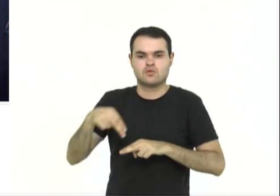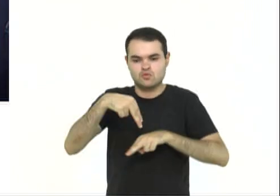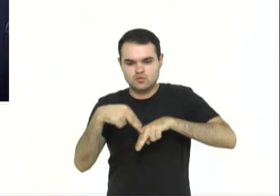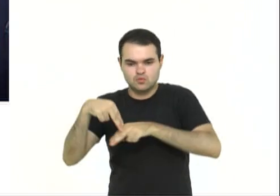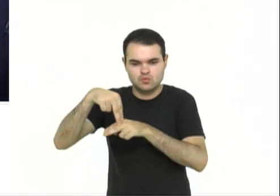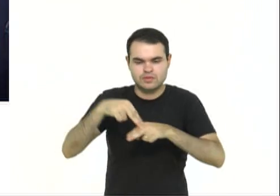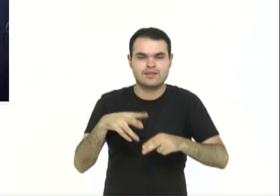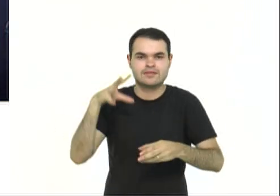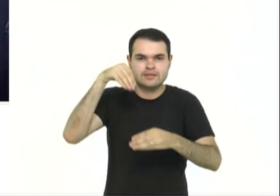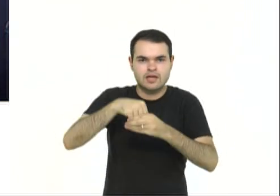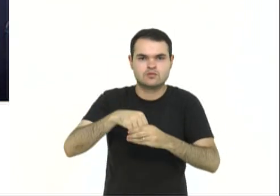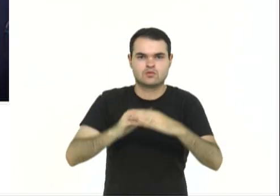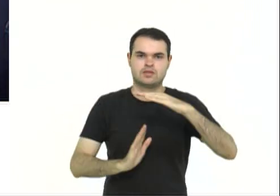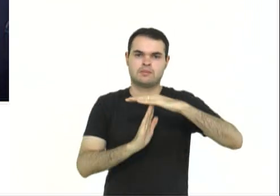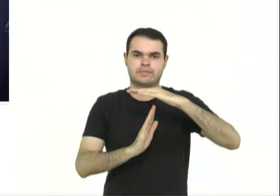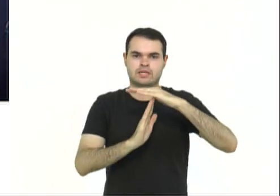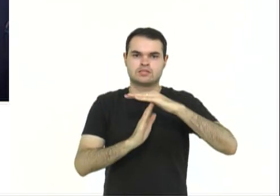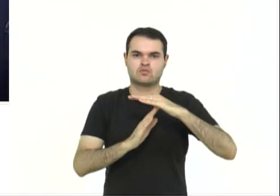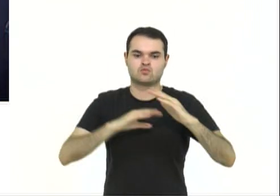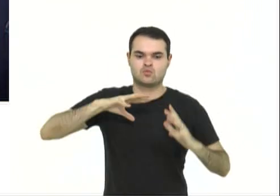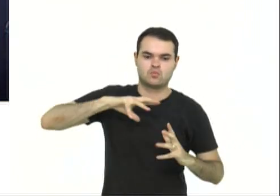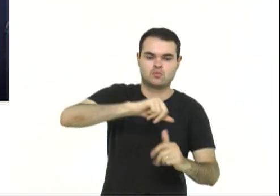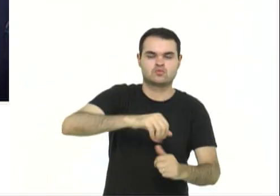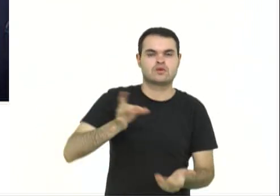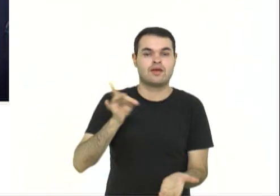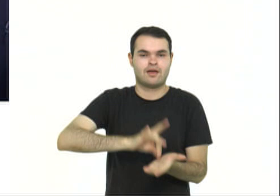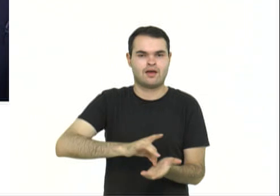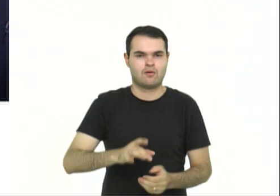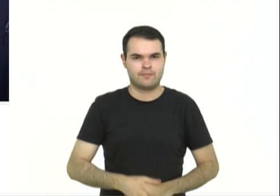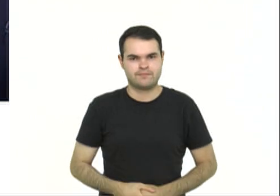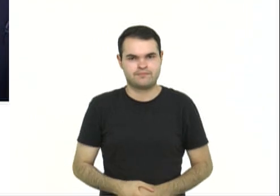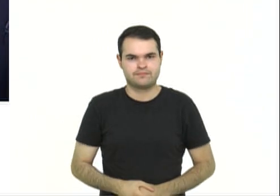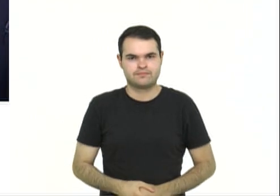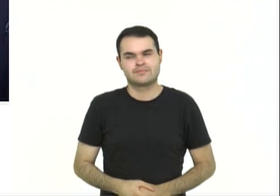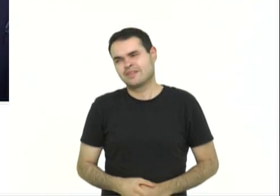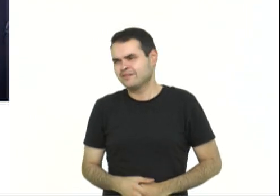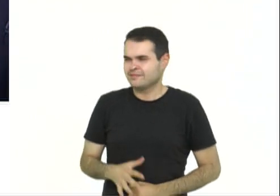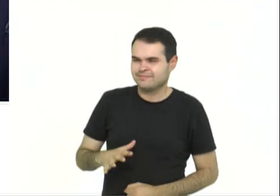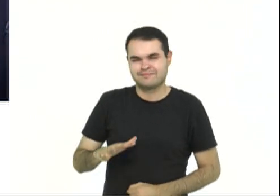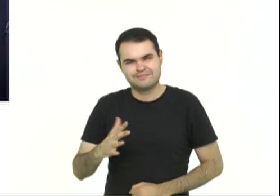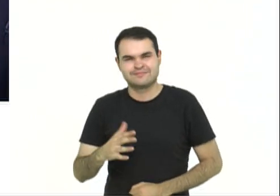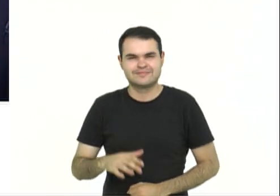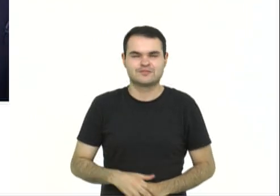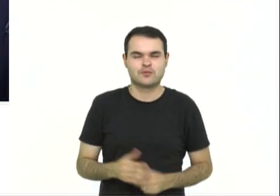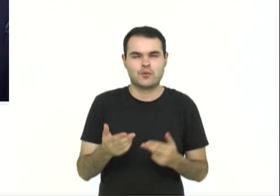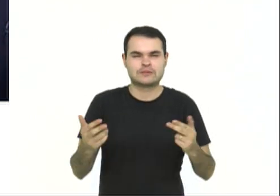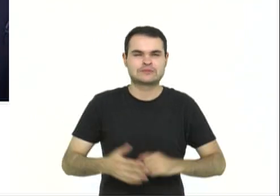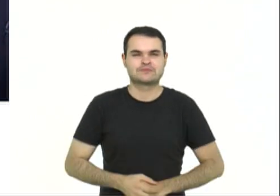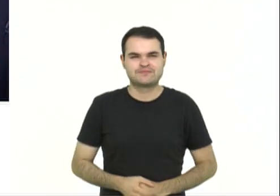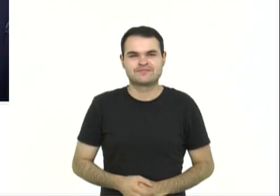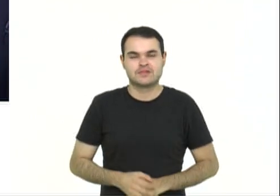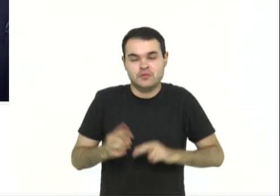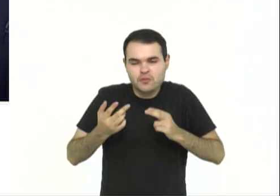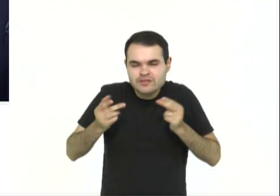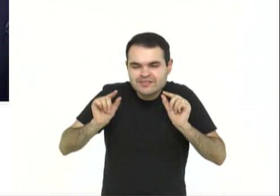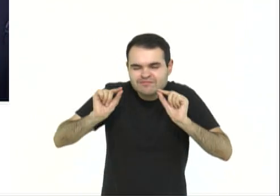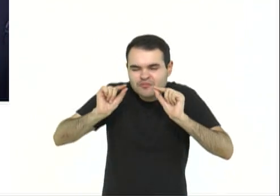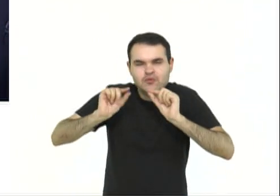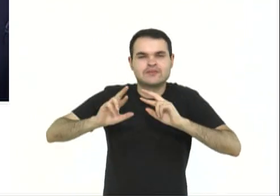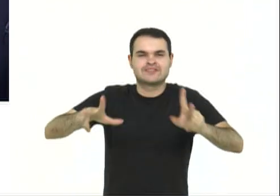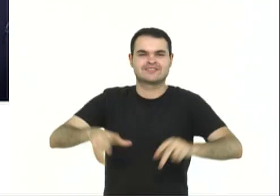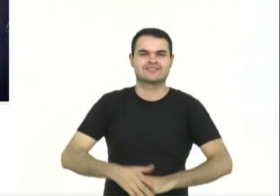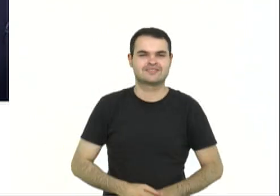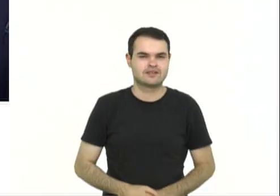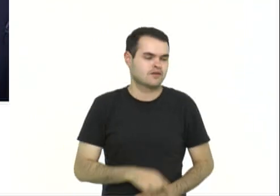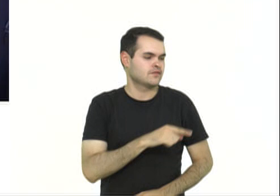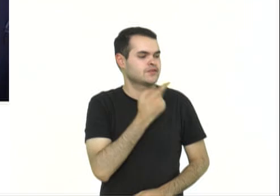das limitações do mundo real. Ah, legal. Mais ou menos também, né? Tem alguma coisinha. Alguma coisinha diferente, né?